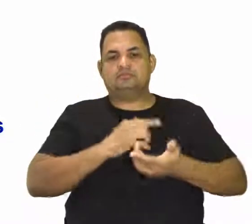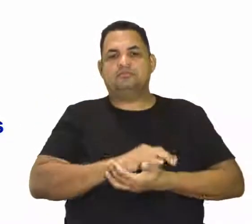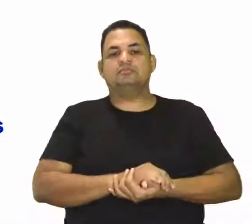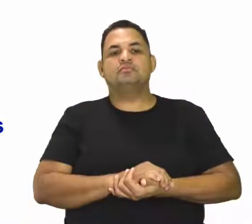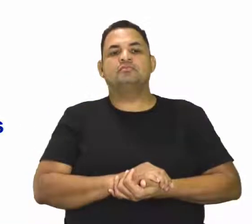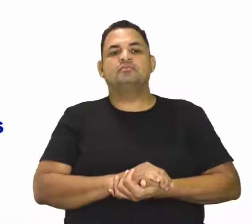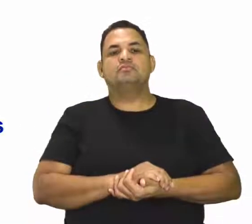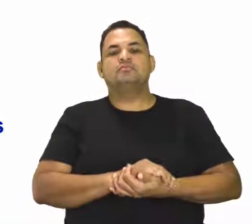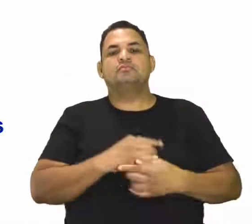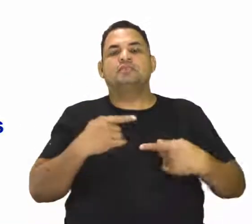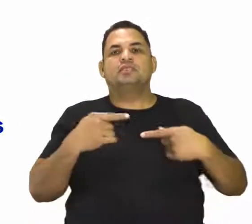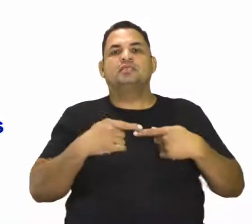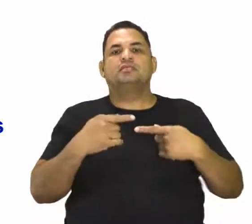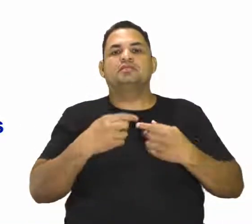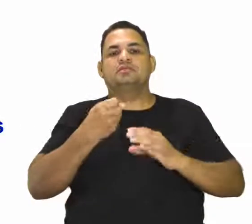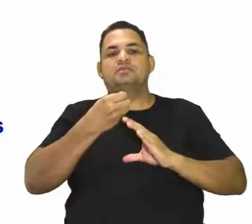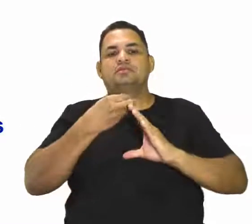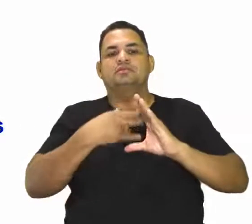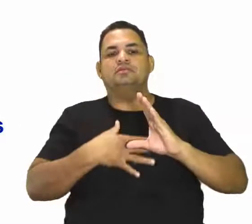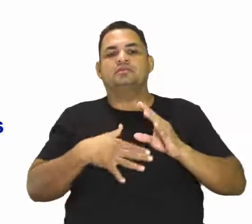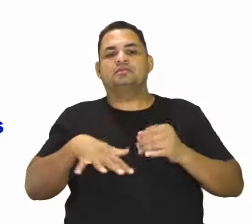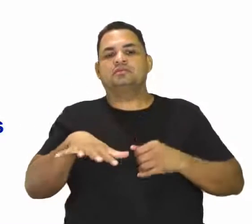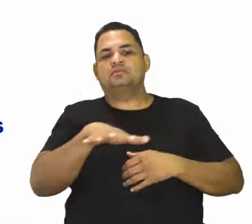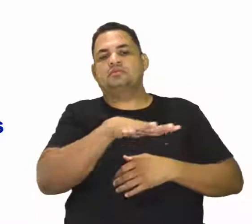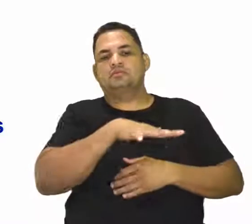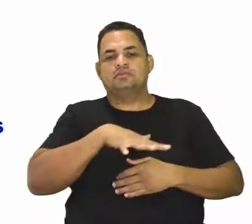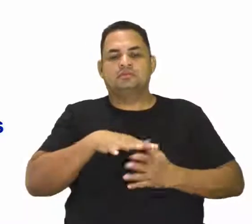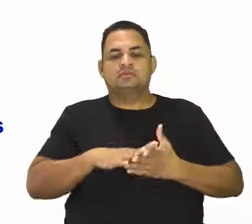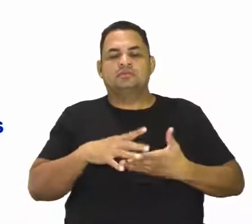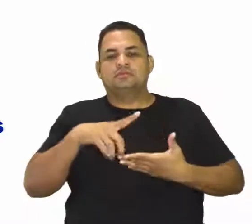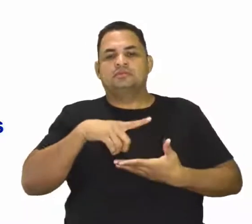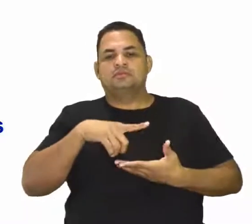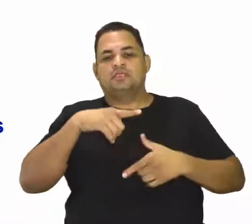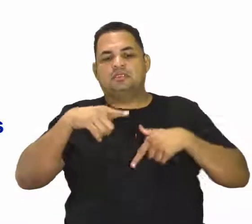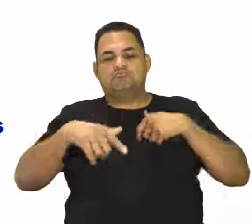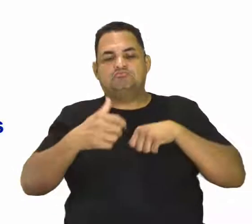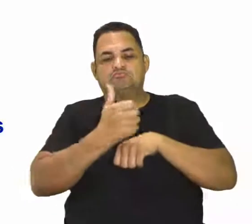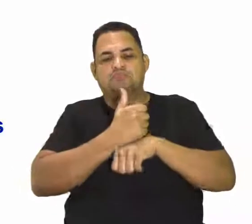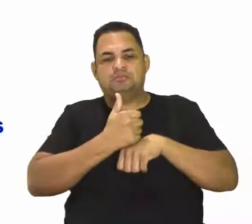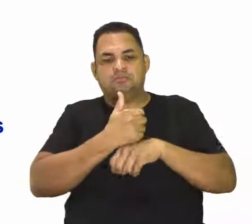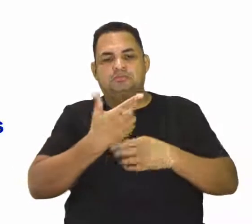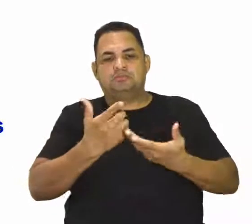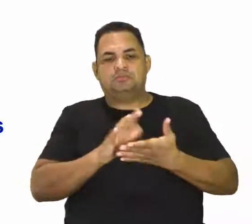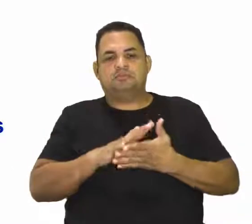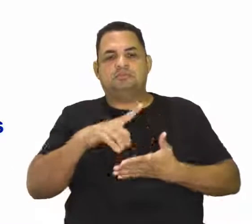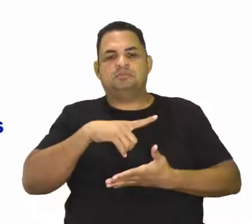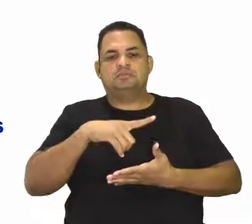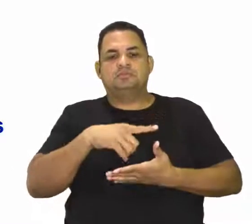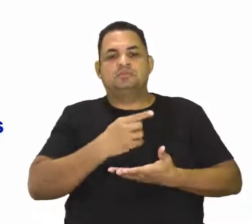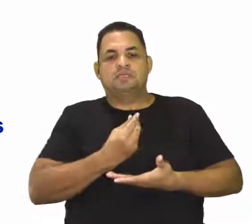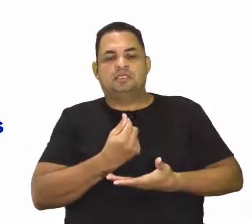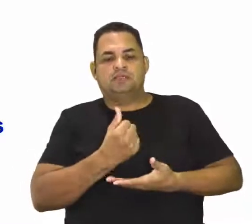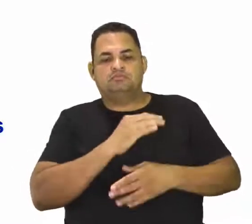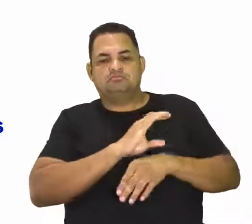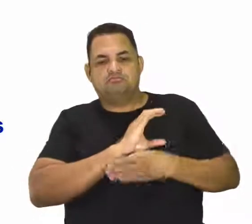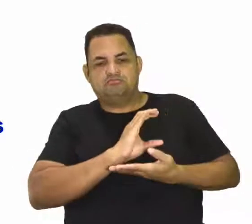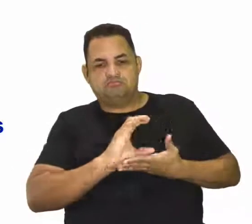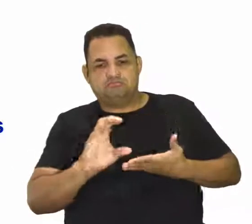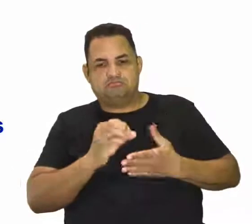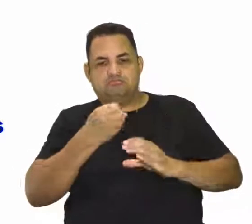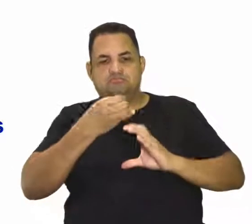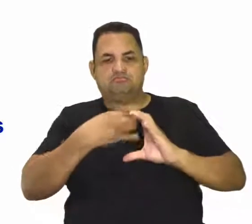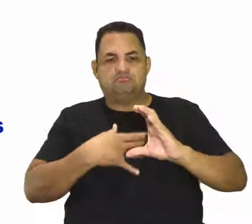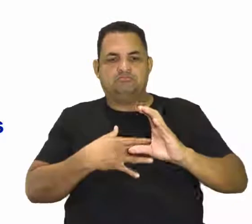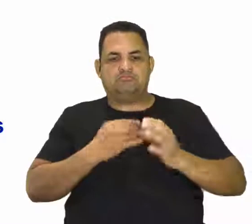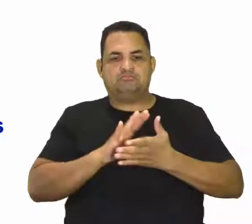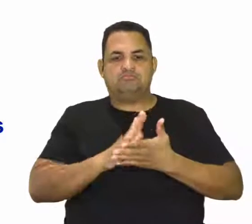objetivo tem que estar ligado com o quê? Com a característica do local, disponibilidade de mão de obra, disponibilidade de recursos financeiros,